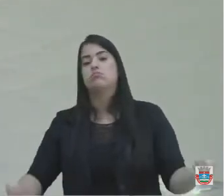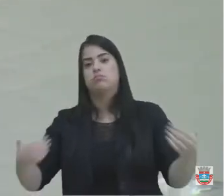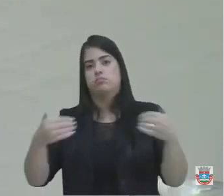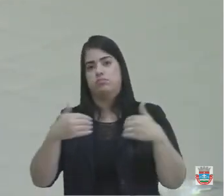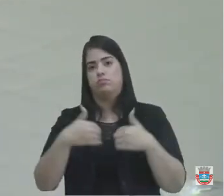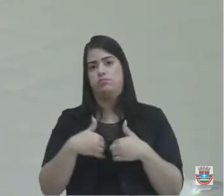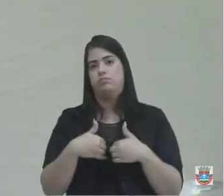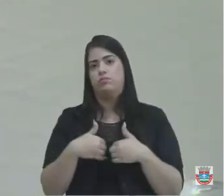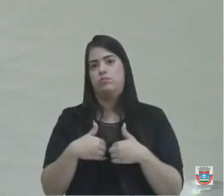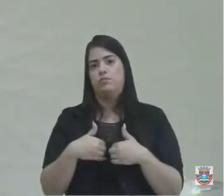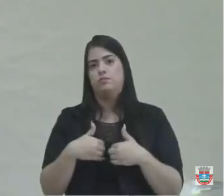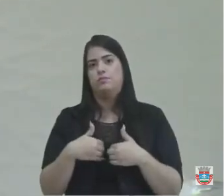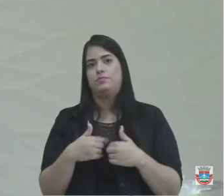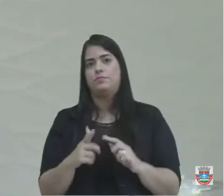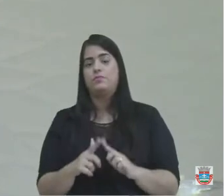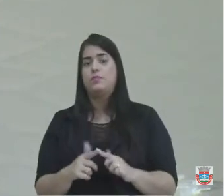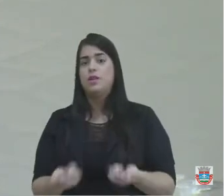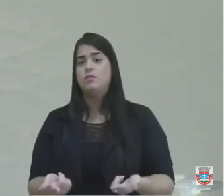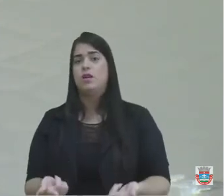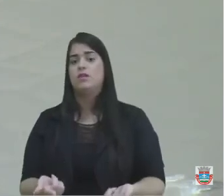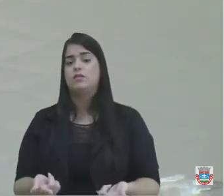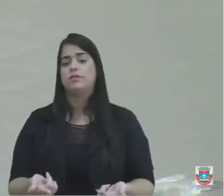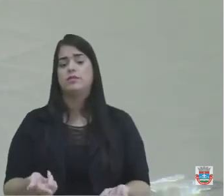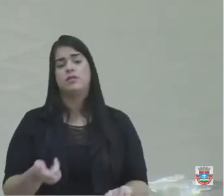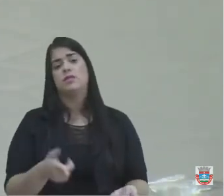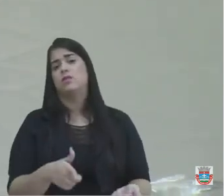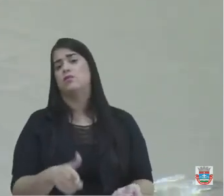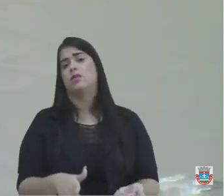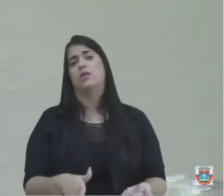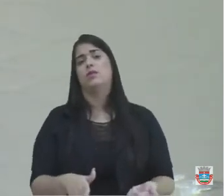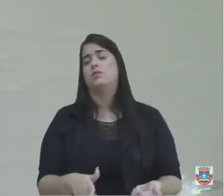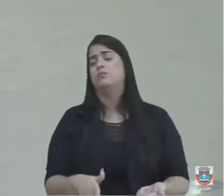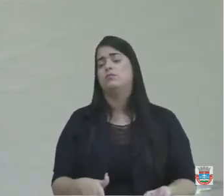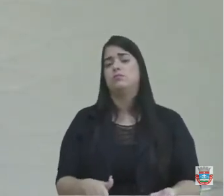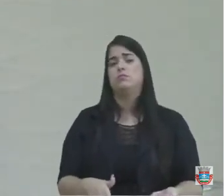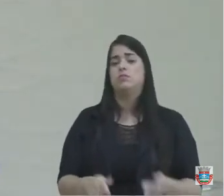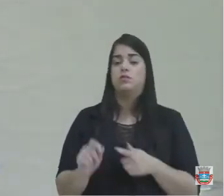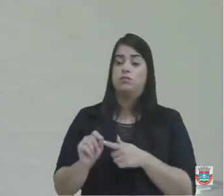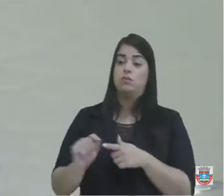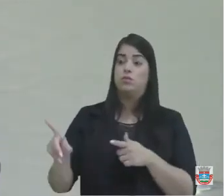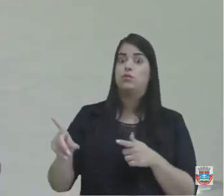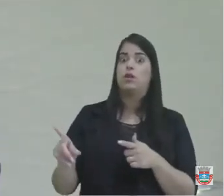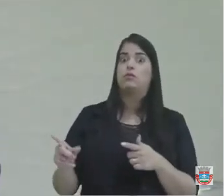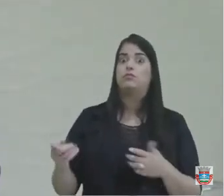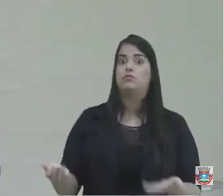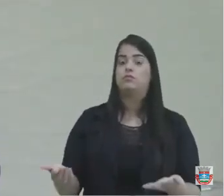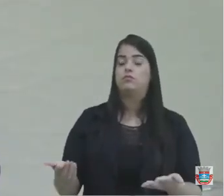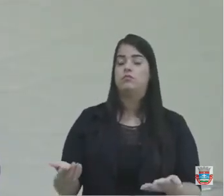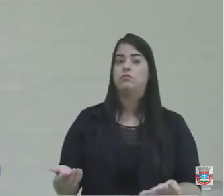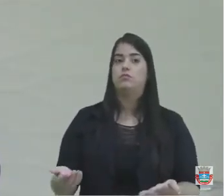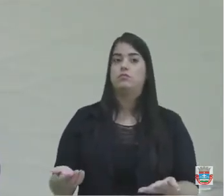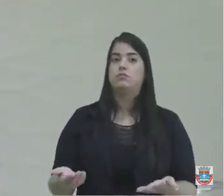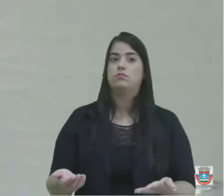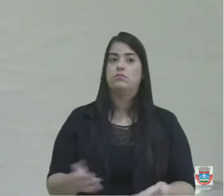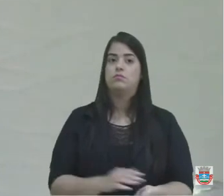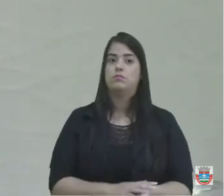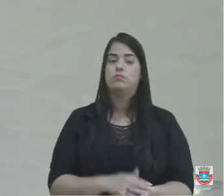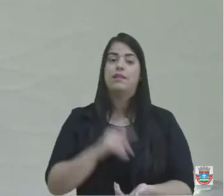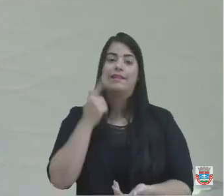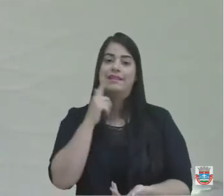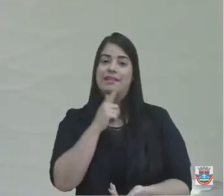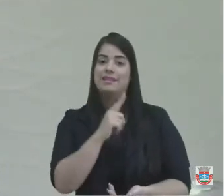crianças e até agora não tem um médico específico de novamente para atender essas crianças para fazer esse atendimento dentário